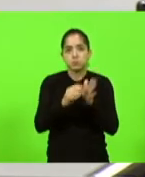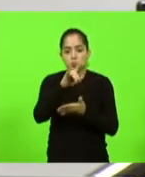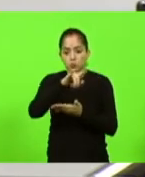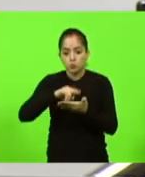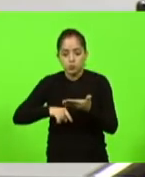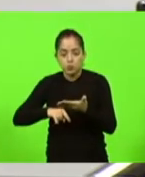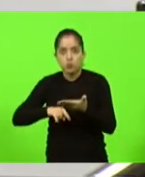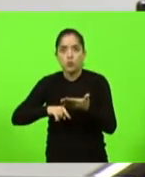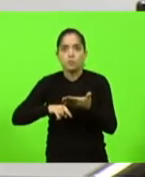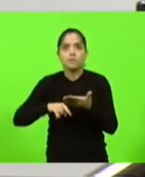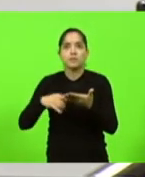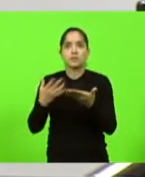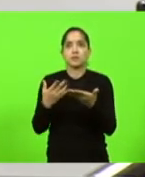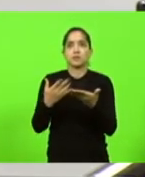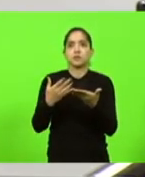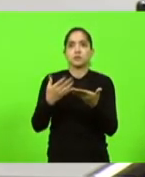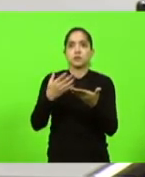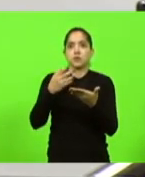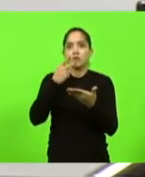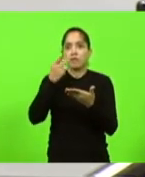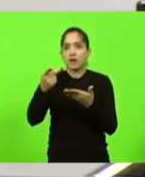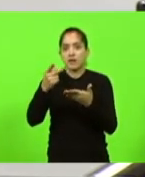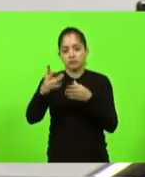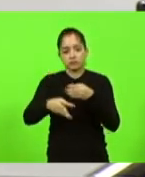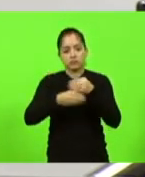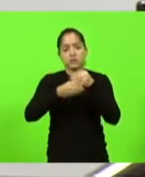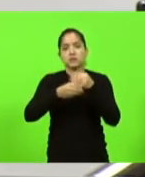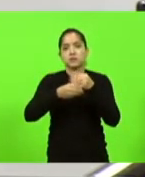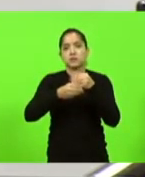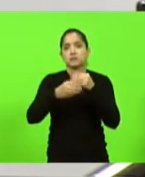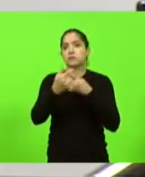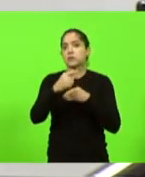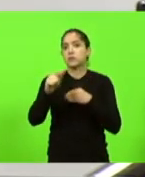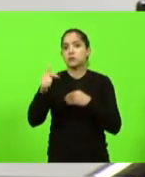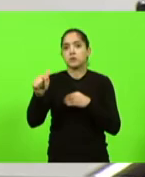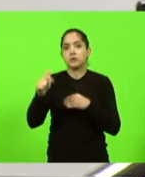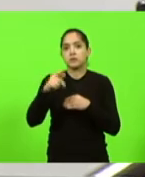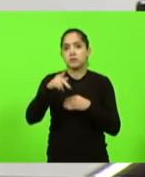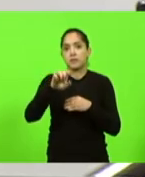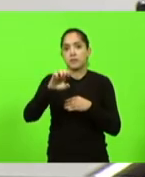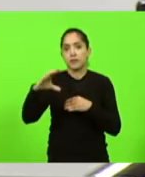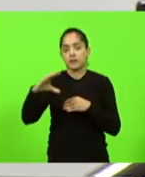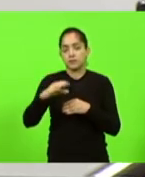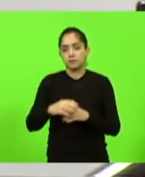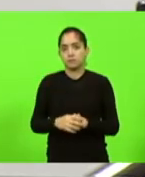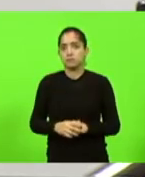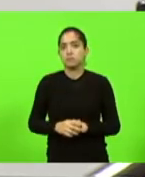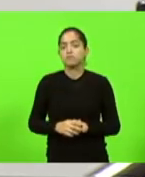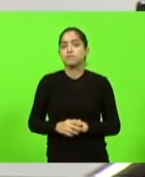qualquer entidade citada pelo deputado Bruno anexado à PEC. Zero.